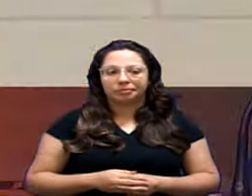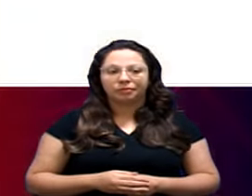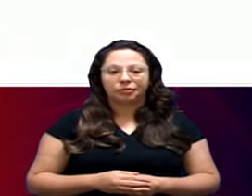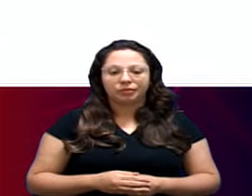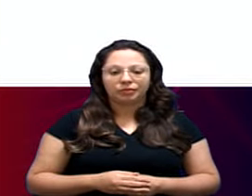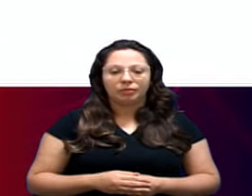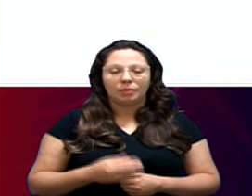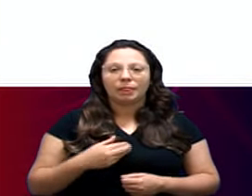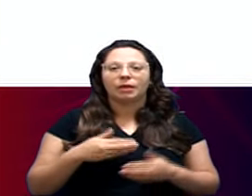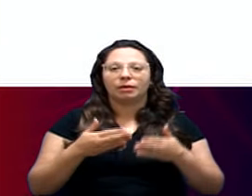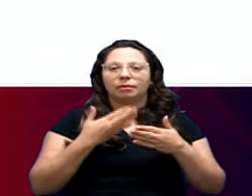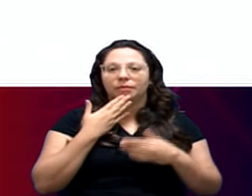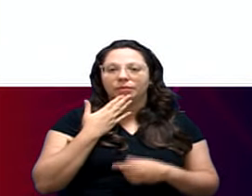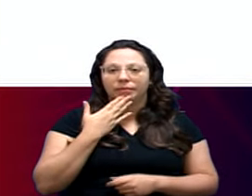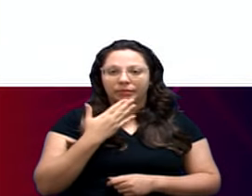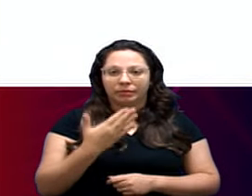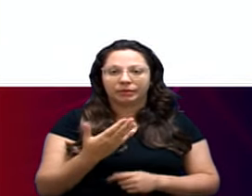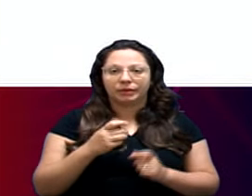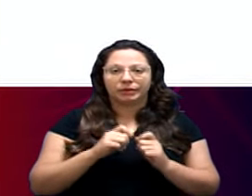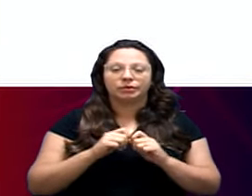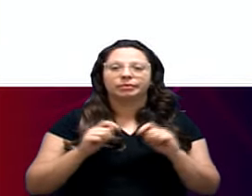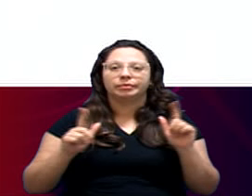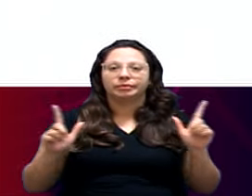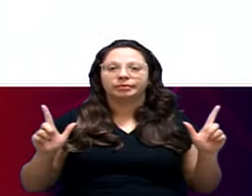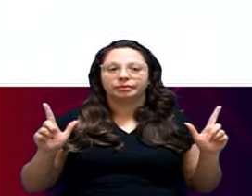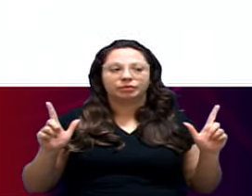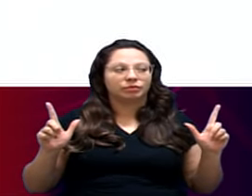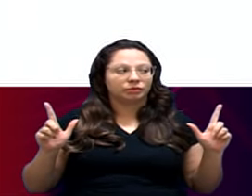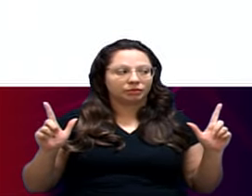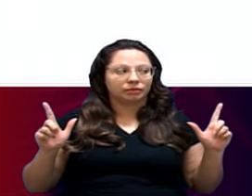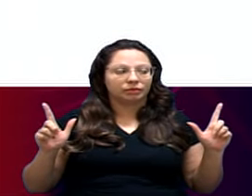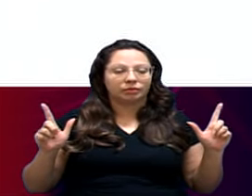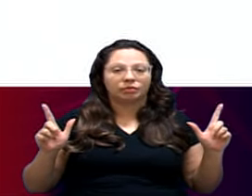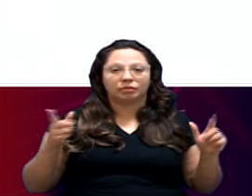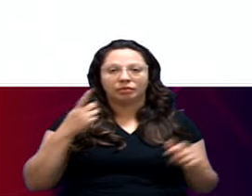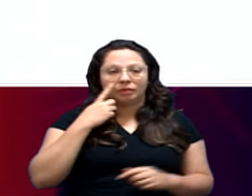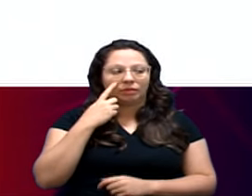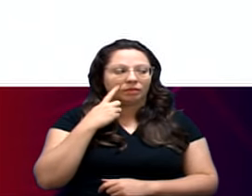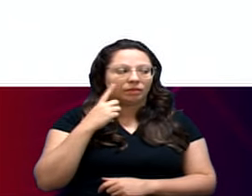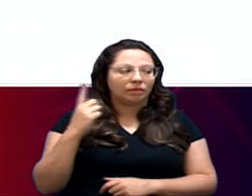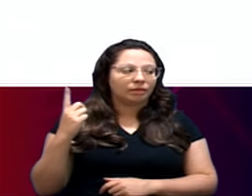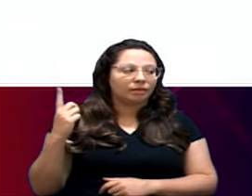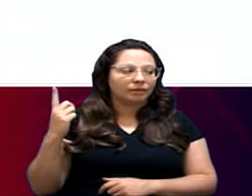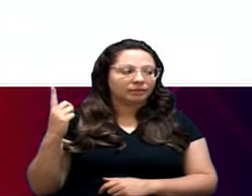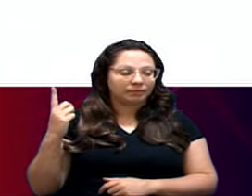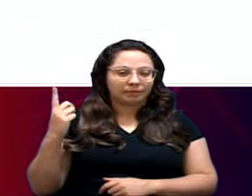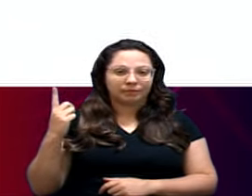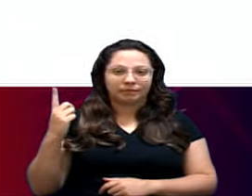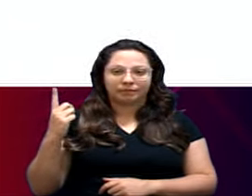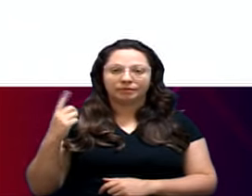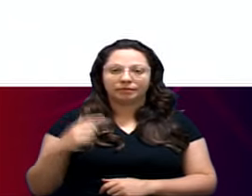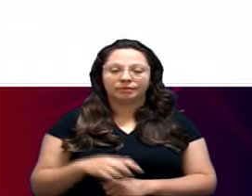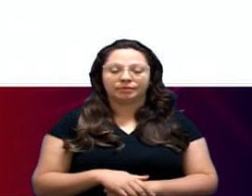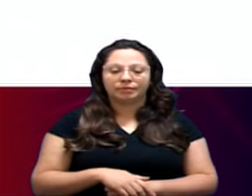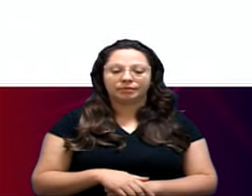para projetar o o material que nós nós trouxemos eh